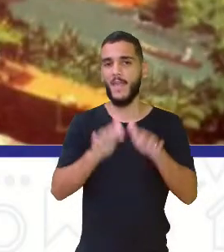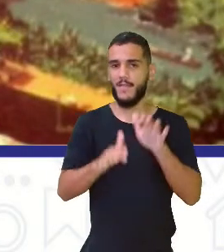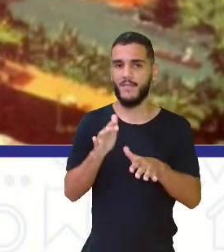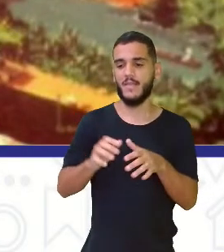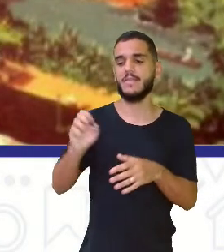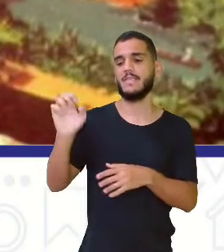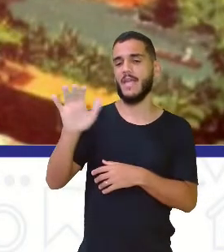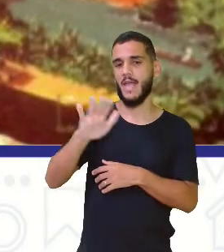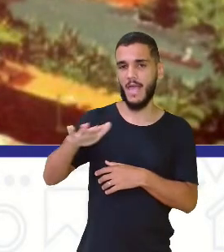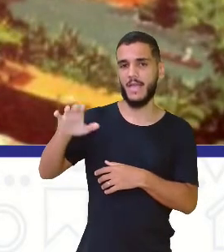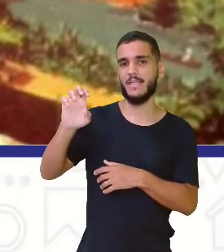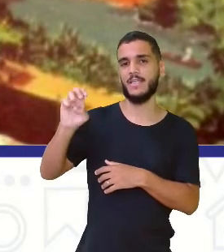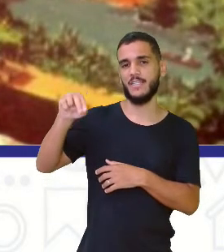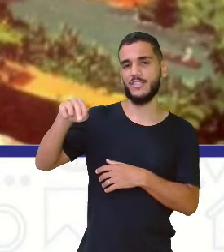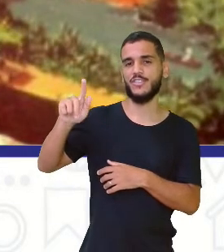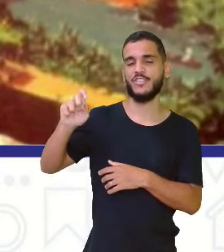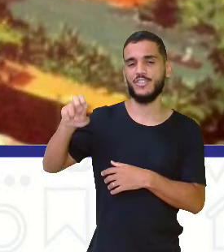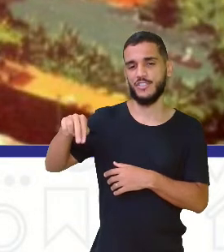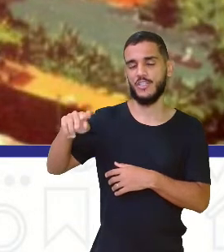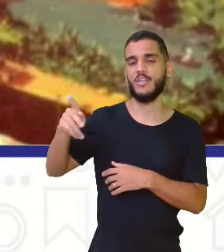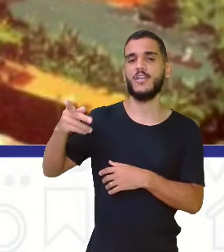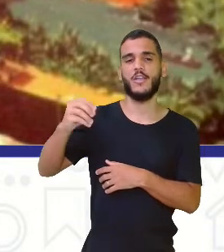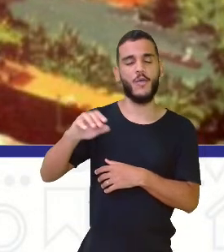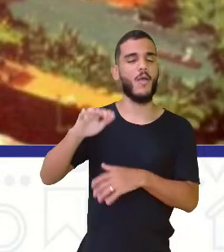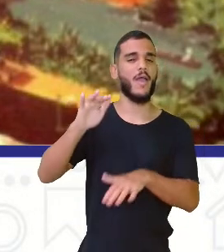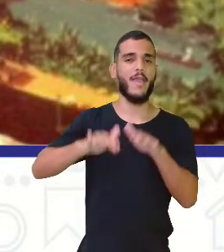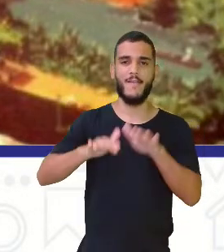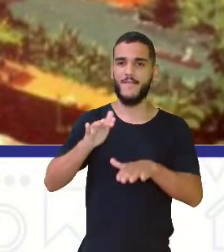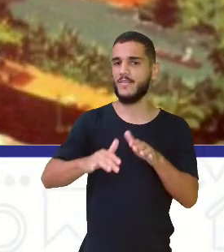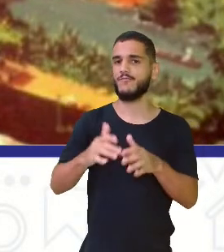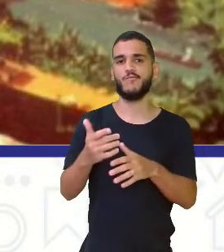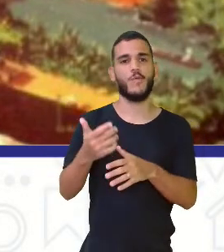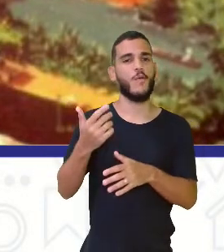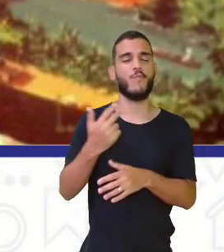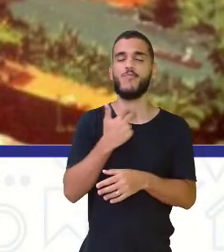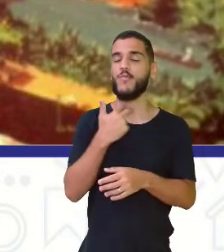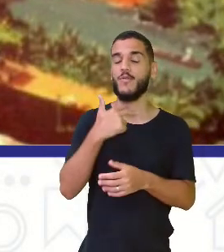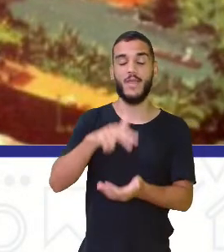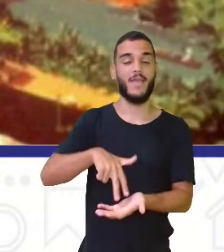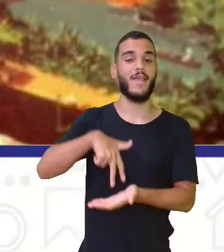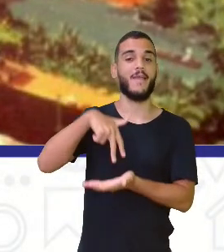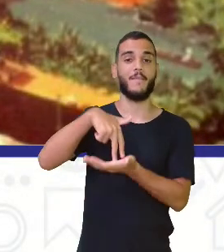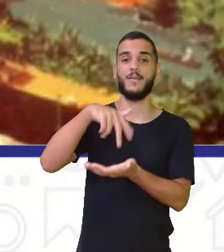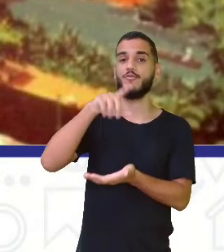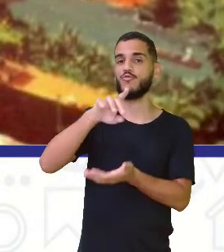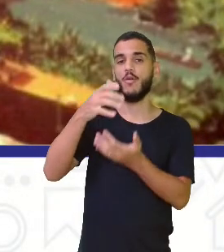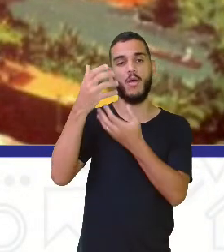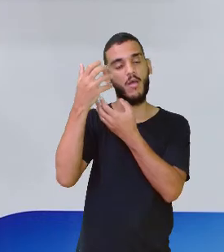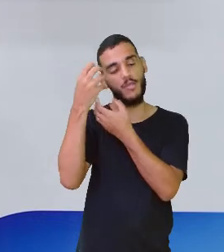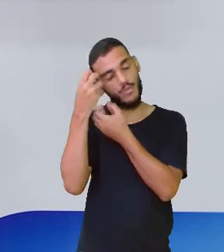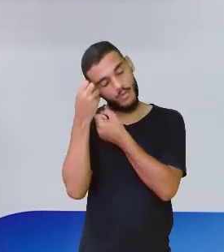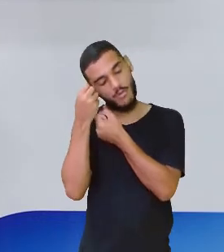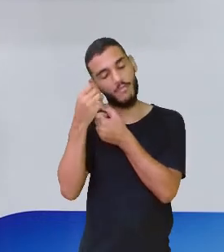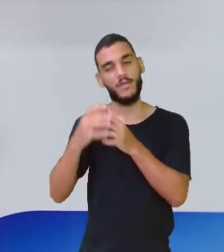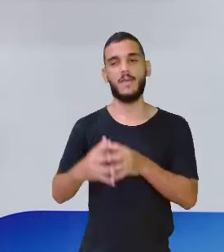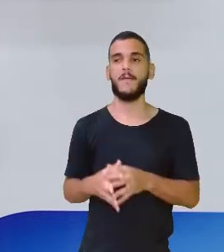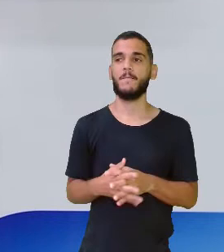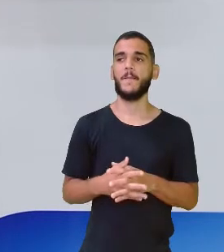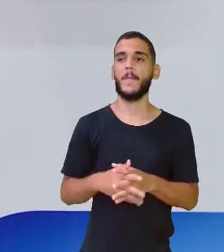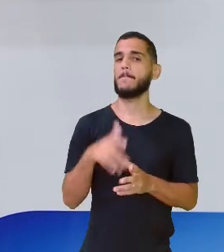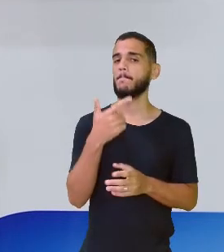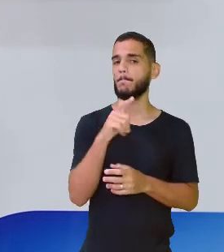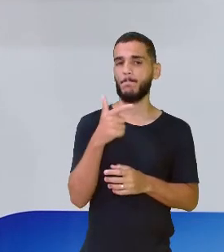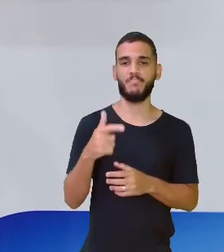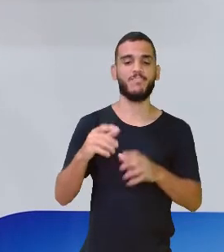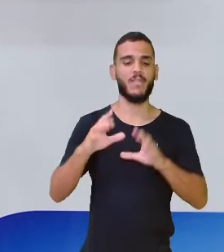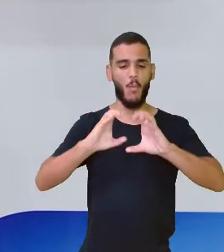né, os escravos não conseguiam ficar nem em pé, né, porque ele é baixo, era um local apenas para eles dormirem. E dormiam ali sem colchão, sem